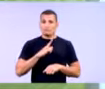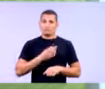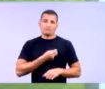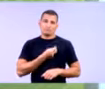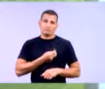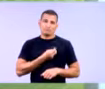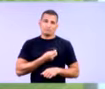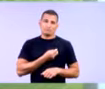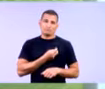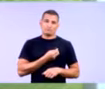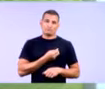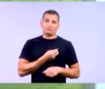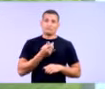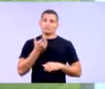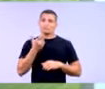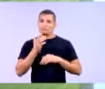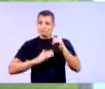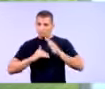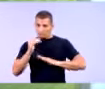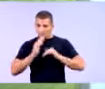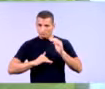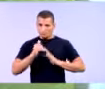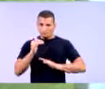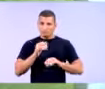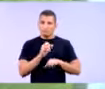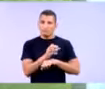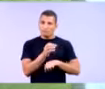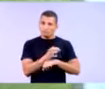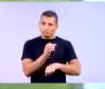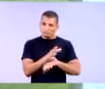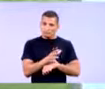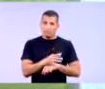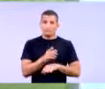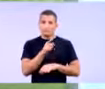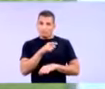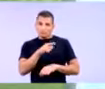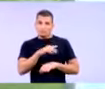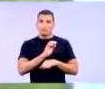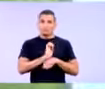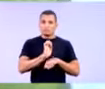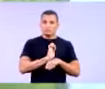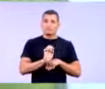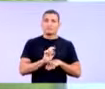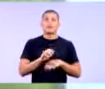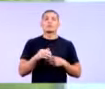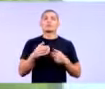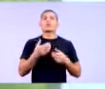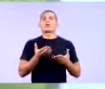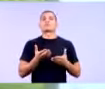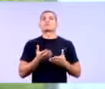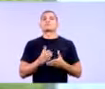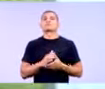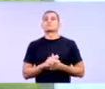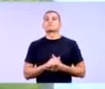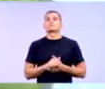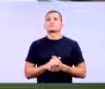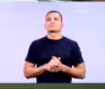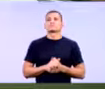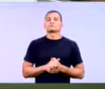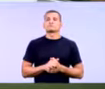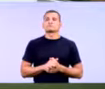presença de um professor orientador. E que nesse estágio, qual é a finalidade do estágio, professora